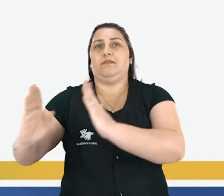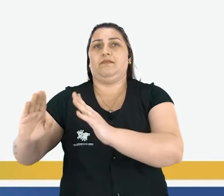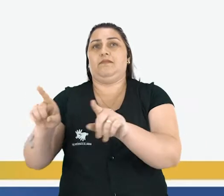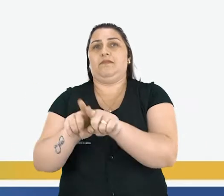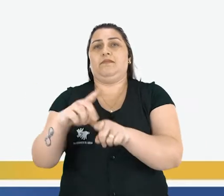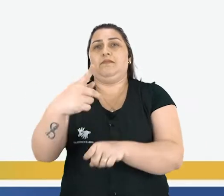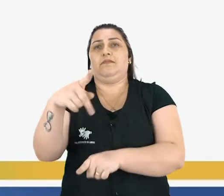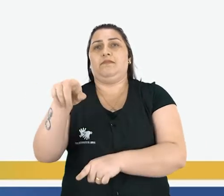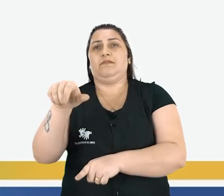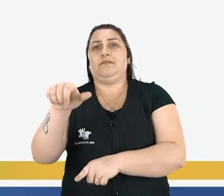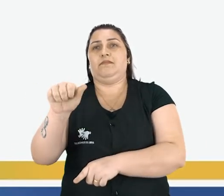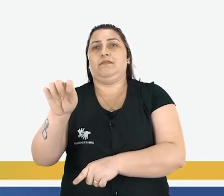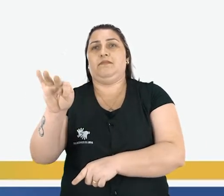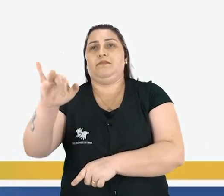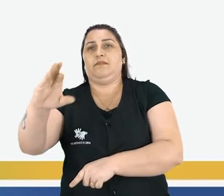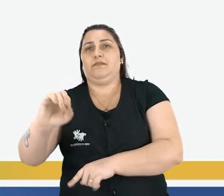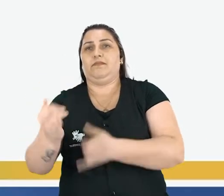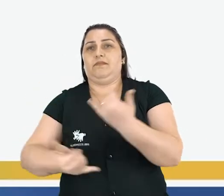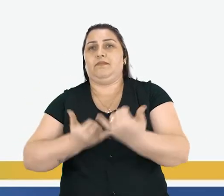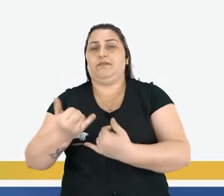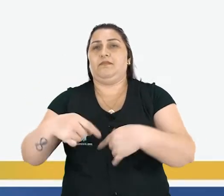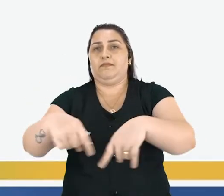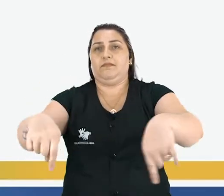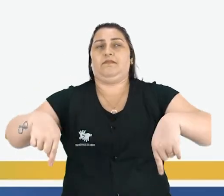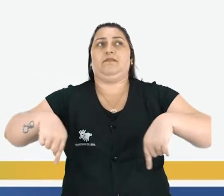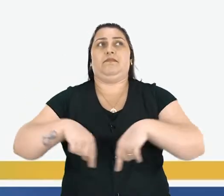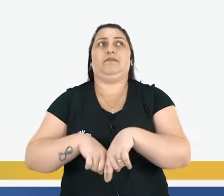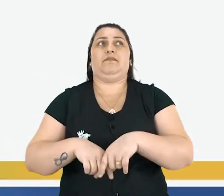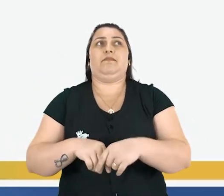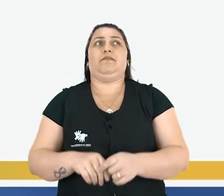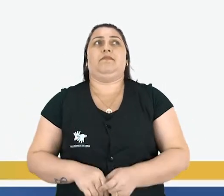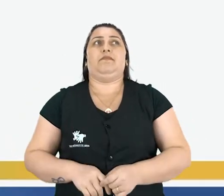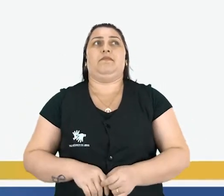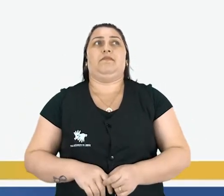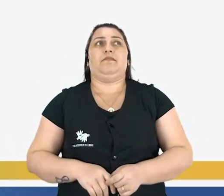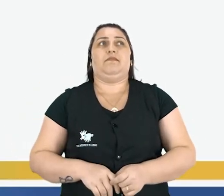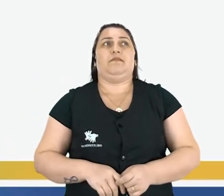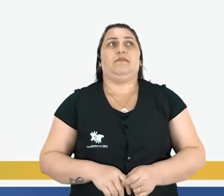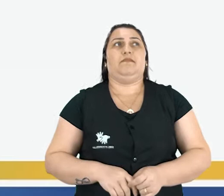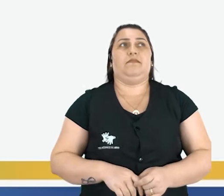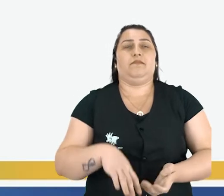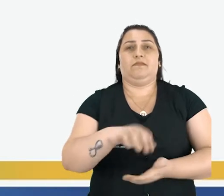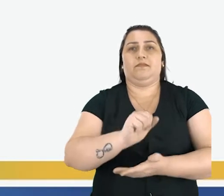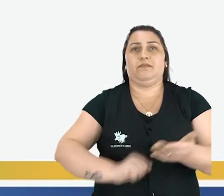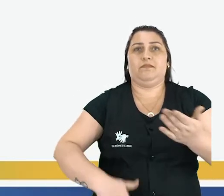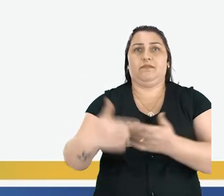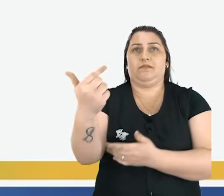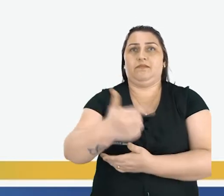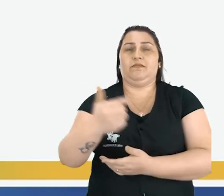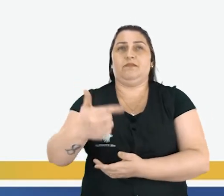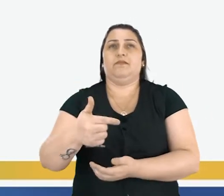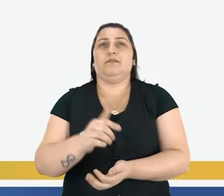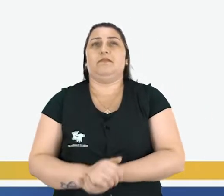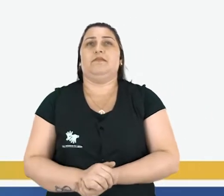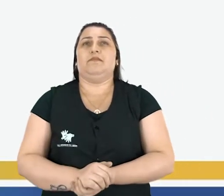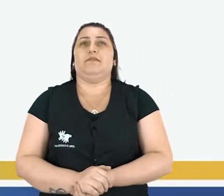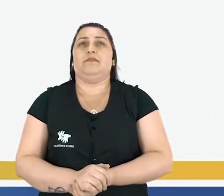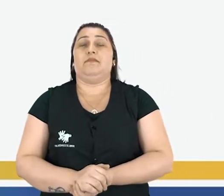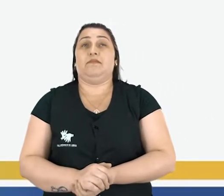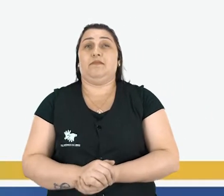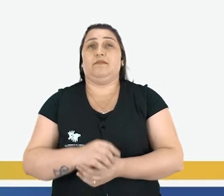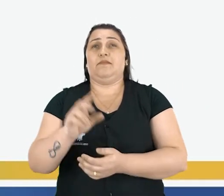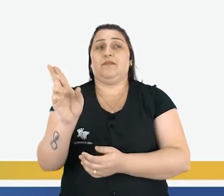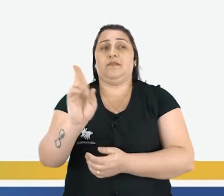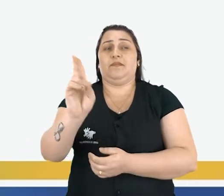biblioteca e o pa Vamos agora para atividade número 2 e